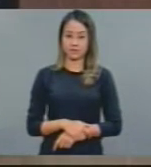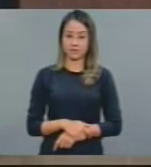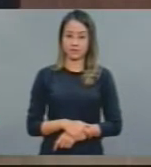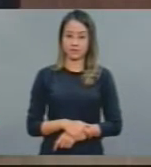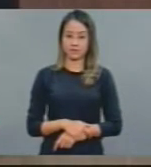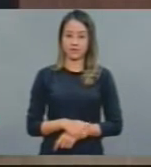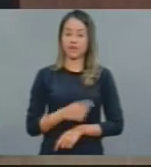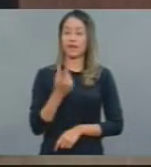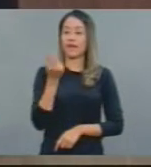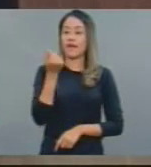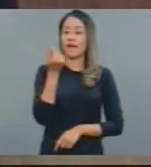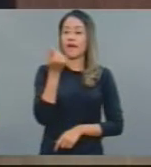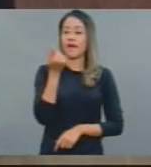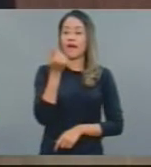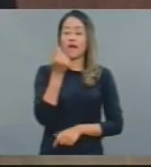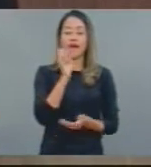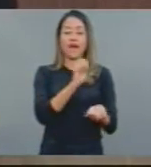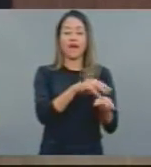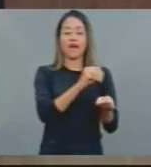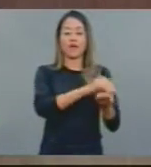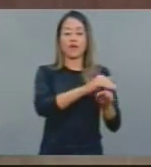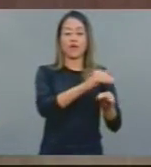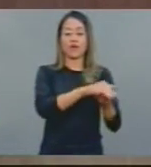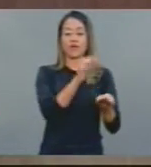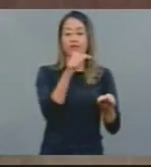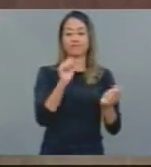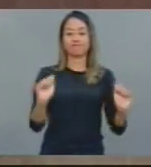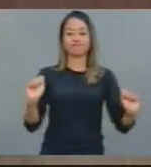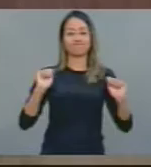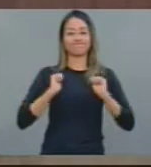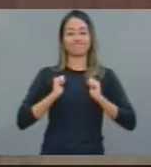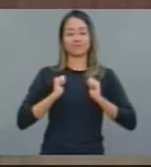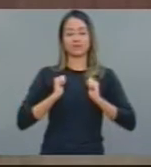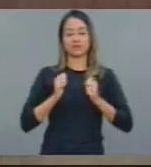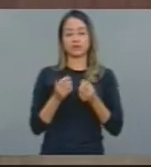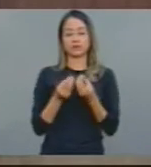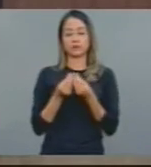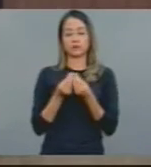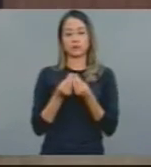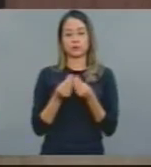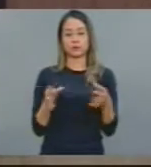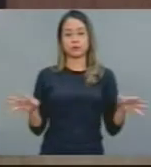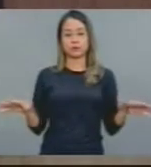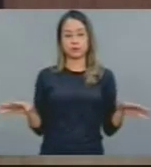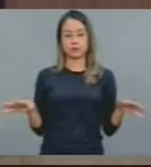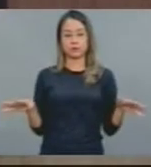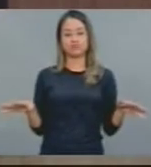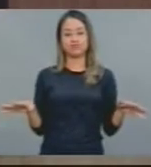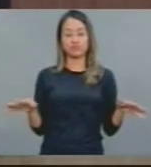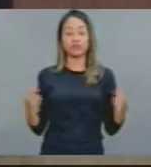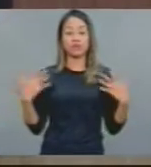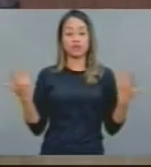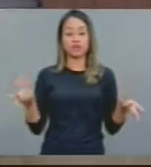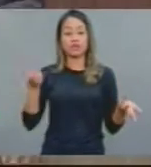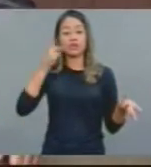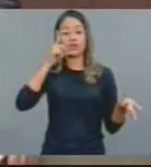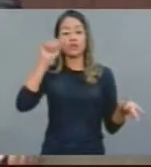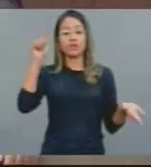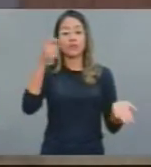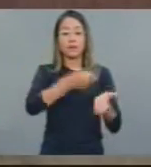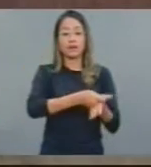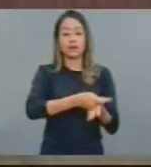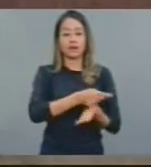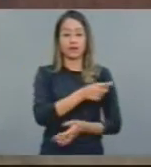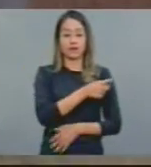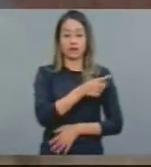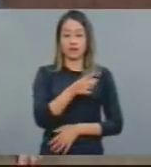E quem é o escolhido pelo governo Camilo, assim como foi escolhido pelo governo Dilma, para pagar a conta?